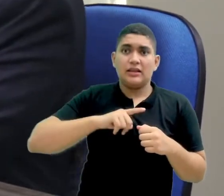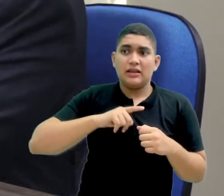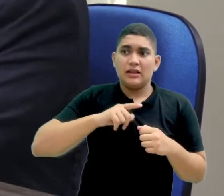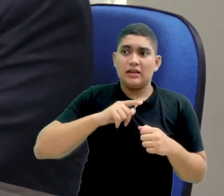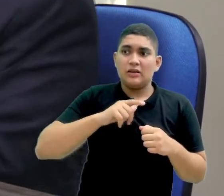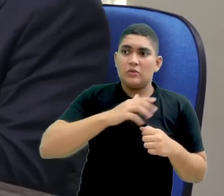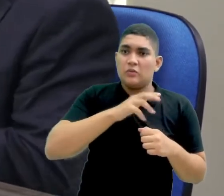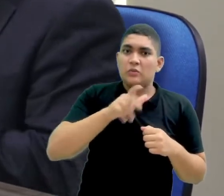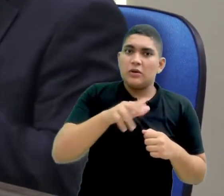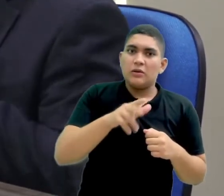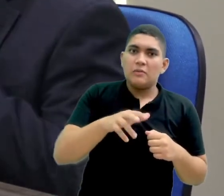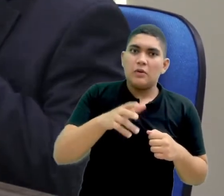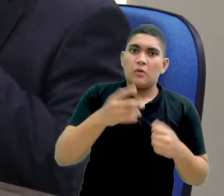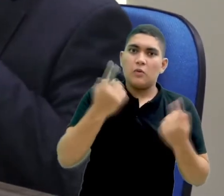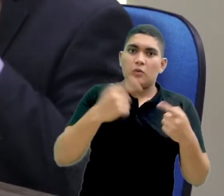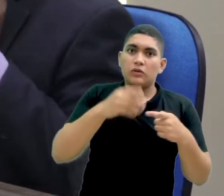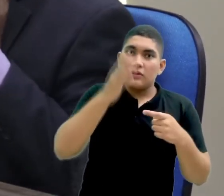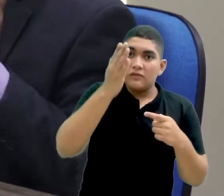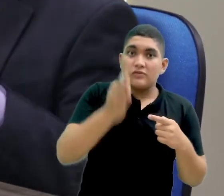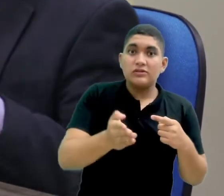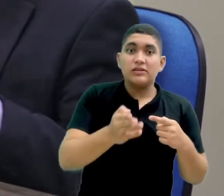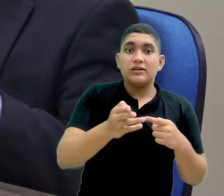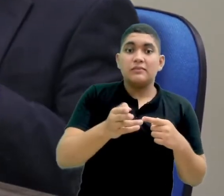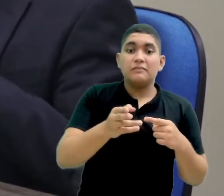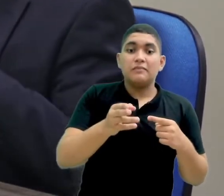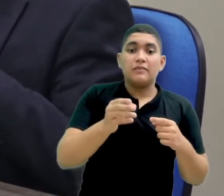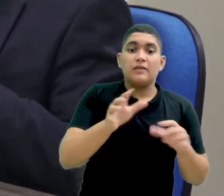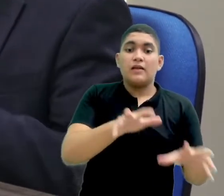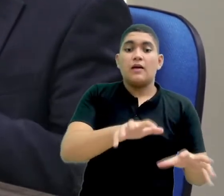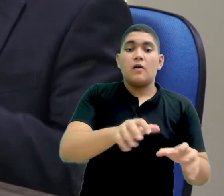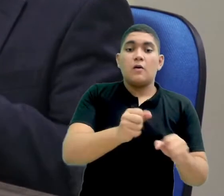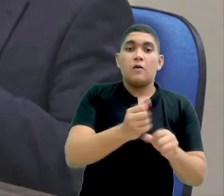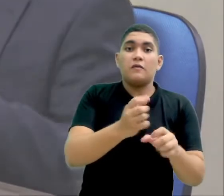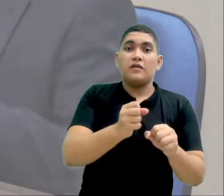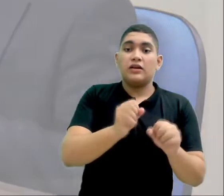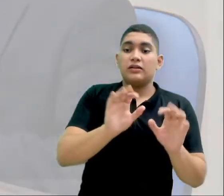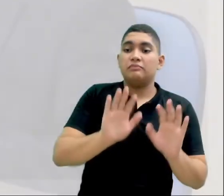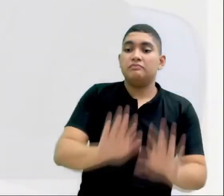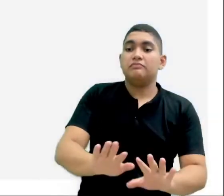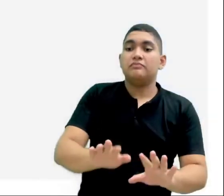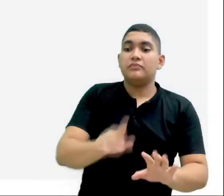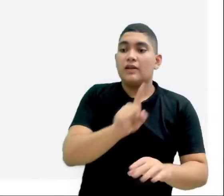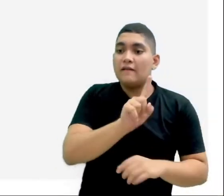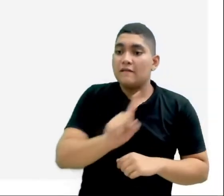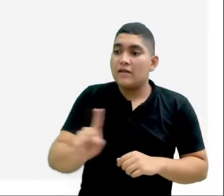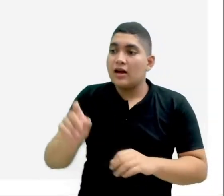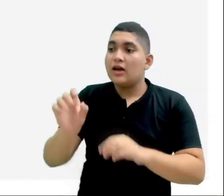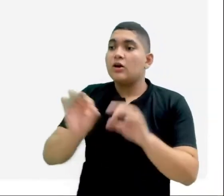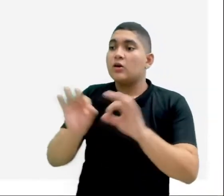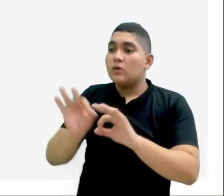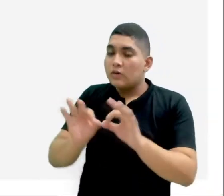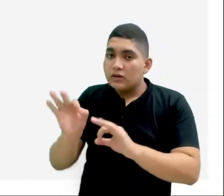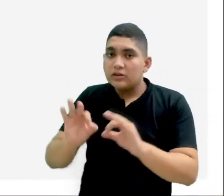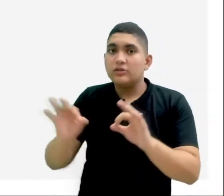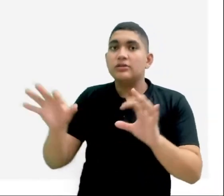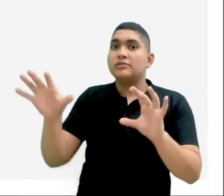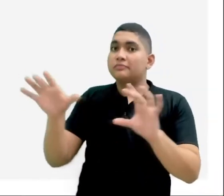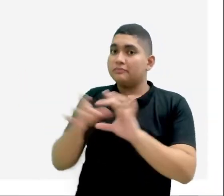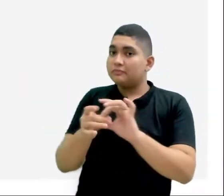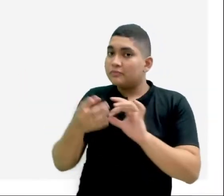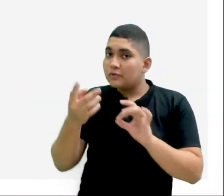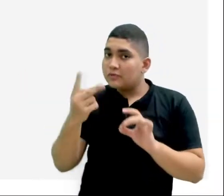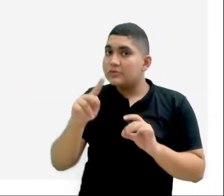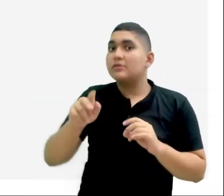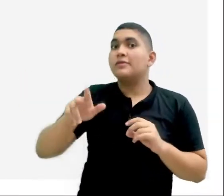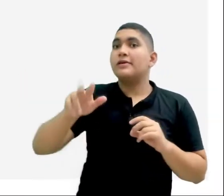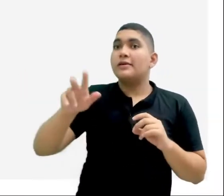sua oferta e vá primeiro se reconciliar com seu irmão, e volte e faça a sua oferta. O que o texto está dizendo? Olha, o irmão